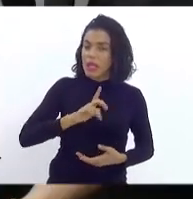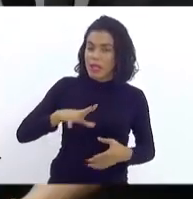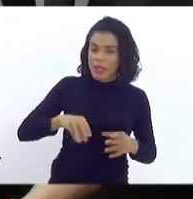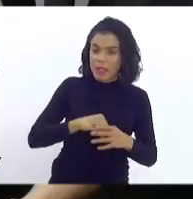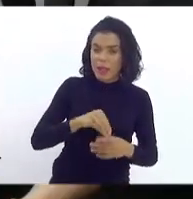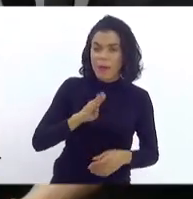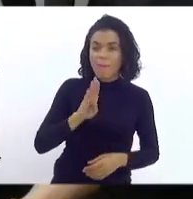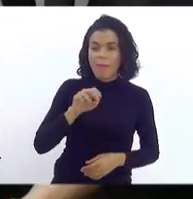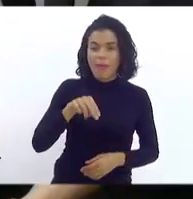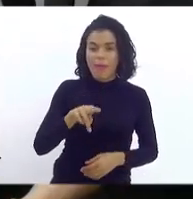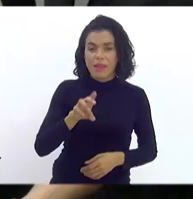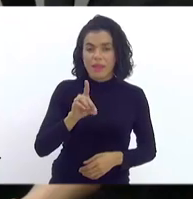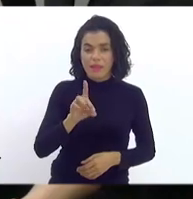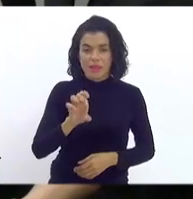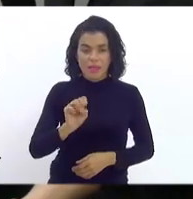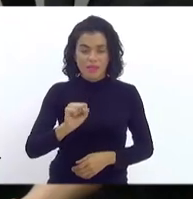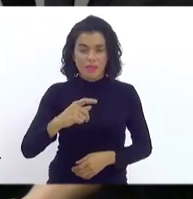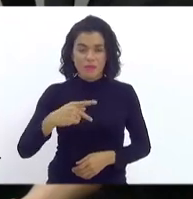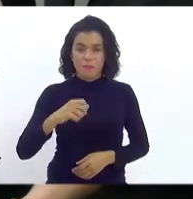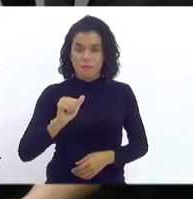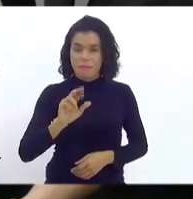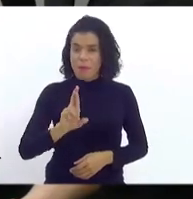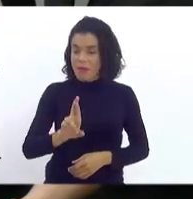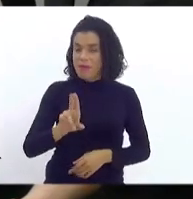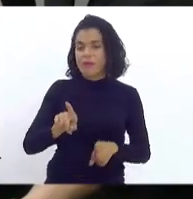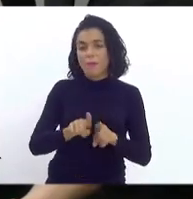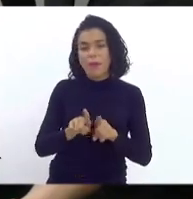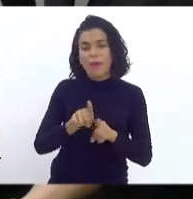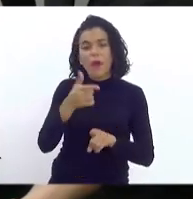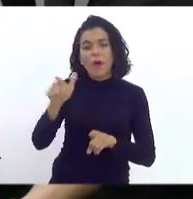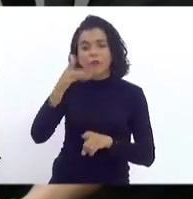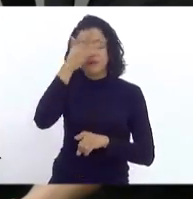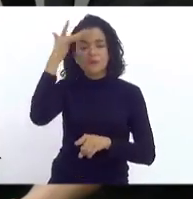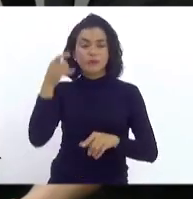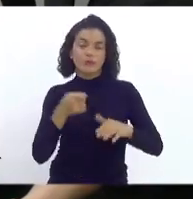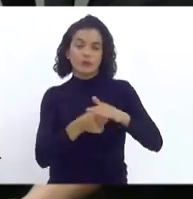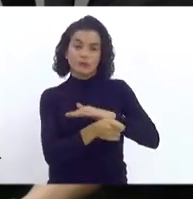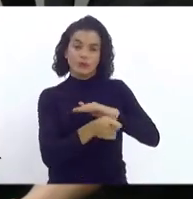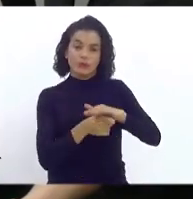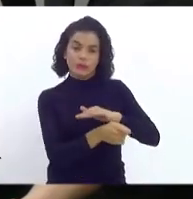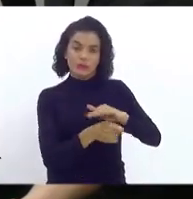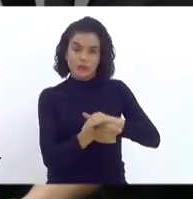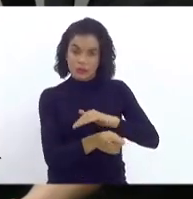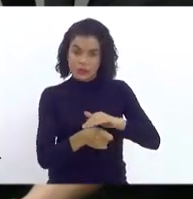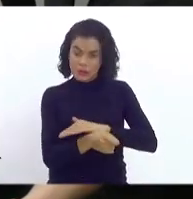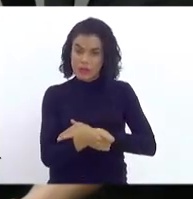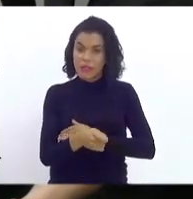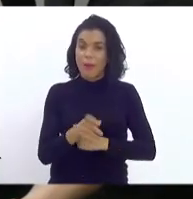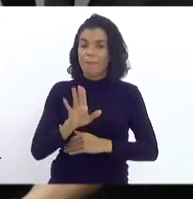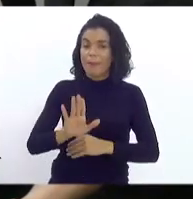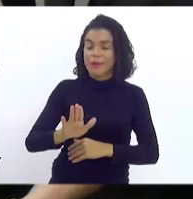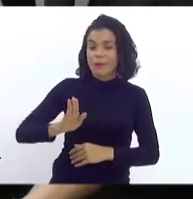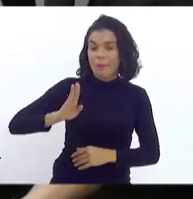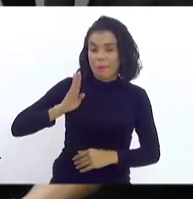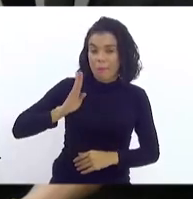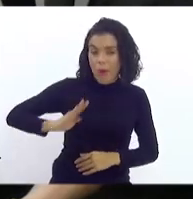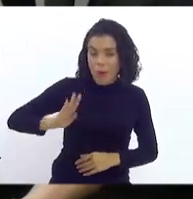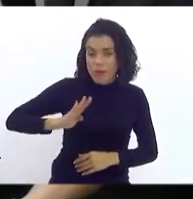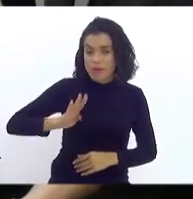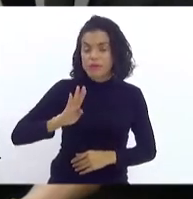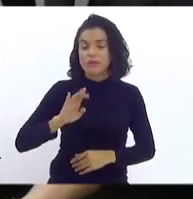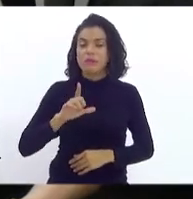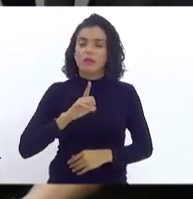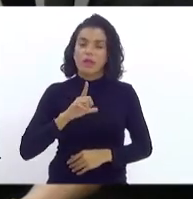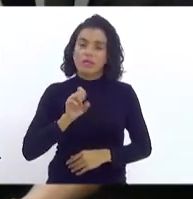do BNDESPAR, né, e outros acionistas, né? Em bolsa, a